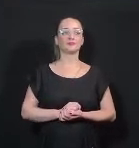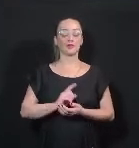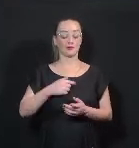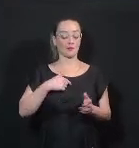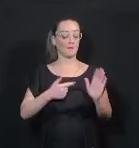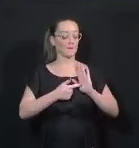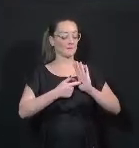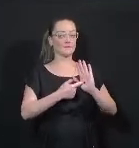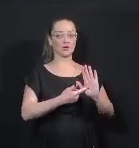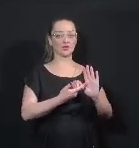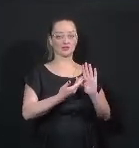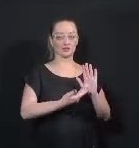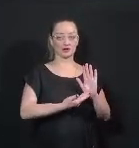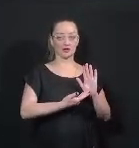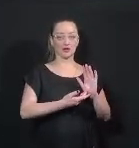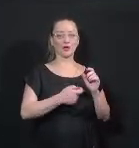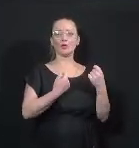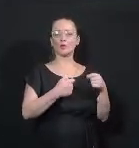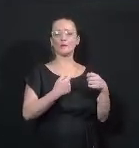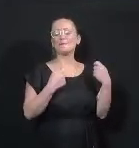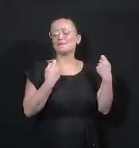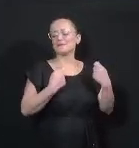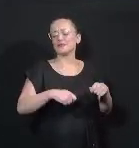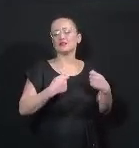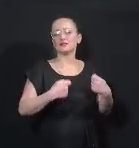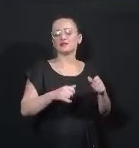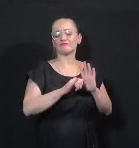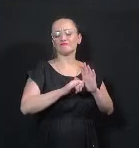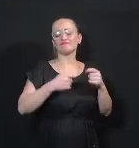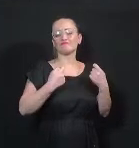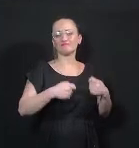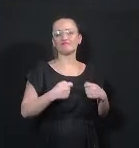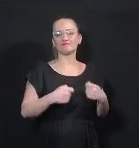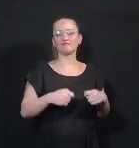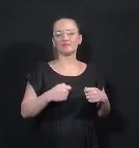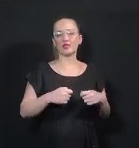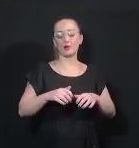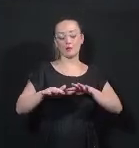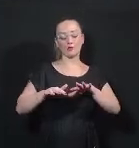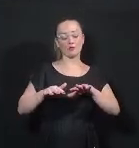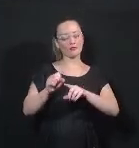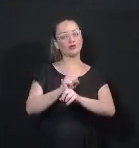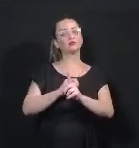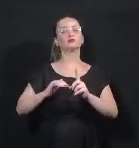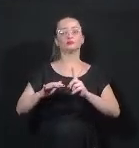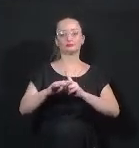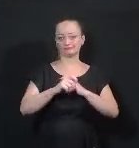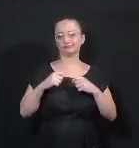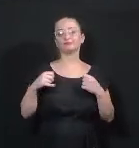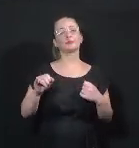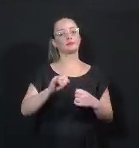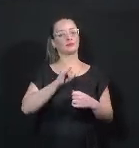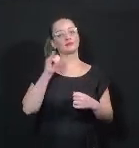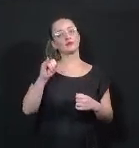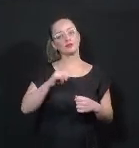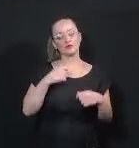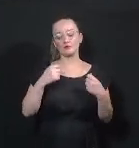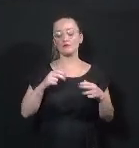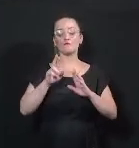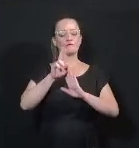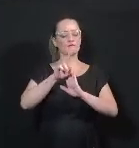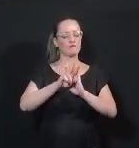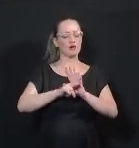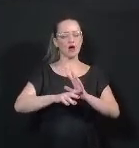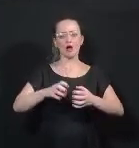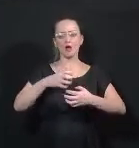apontamos a necessidade e dos movimentos sociais, dos vários